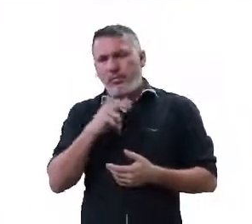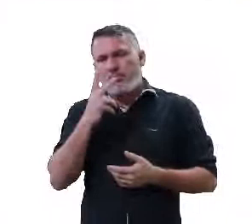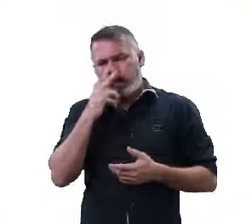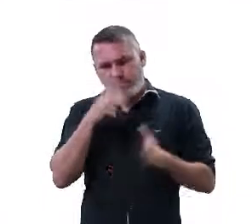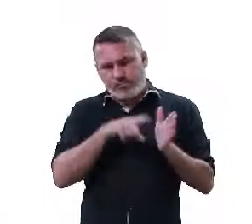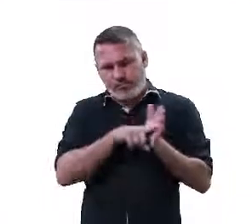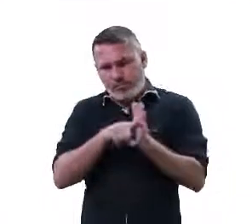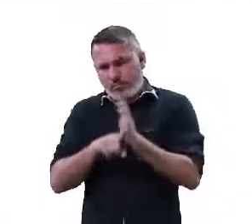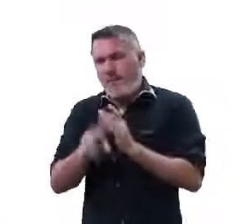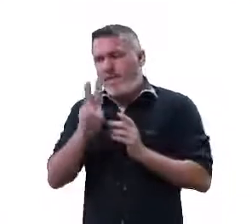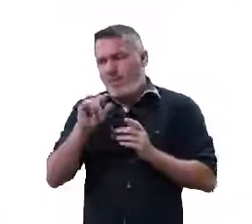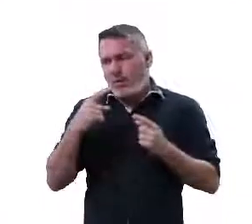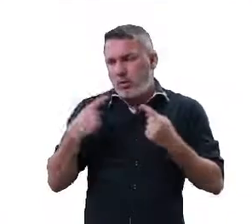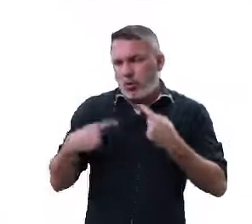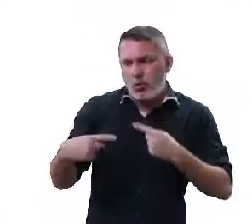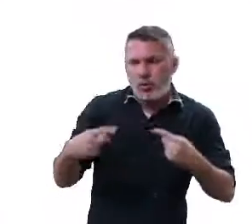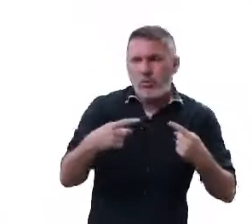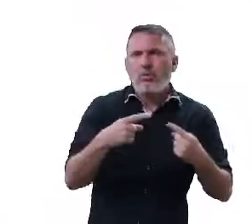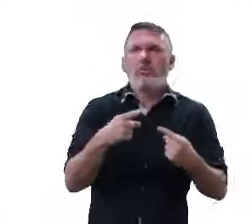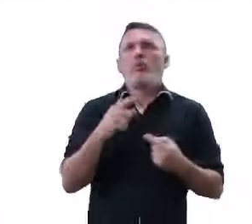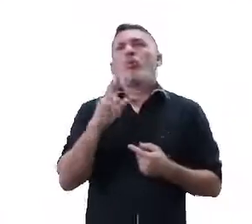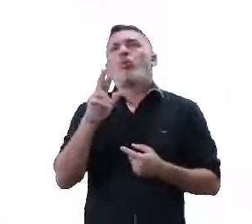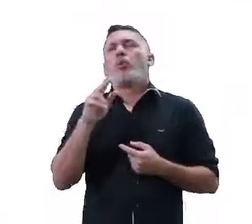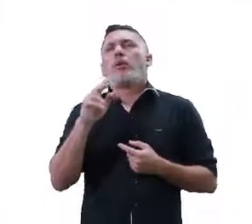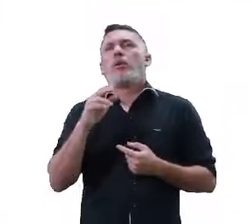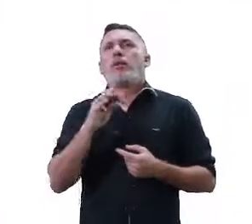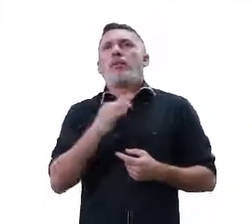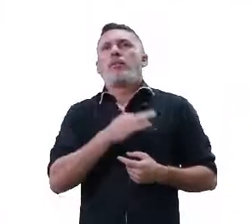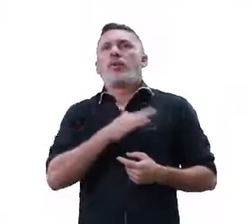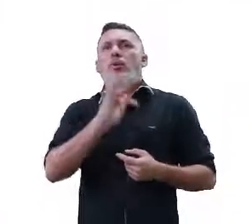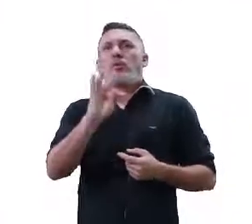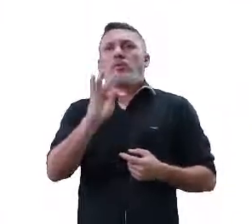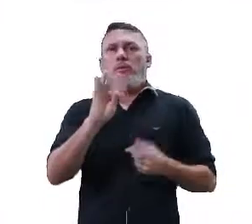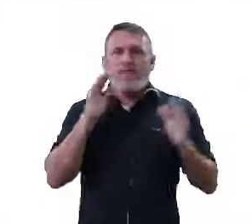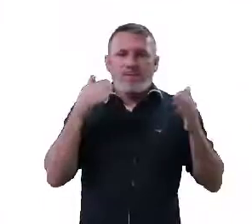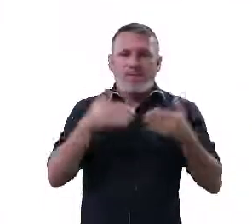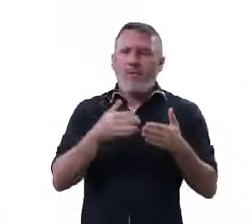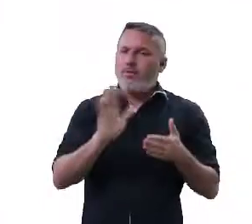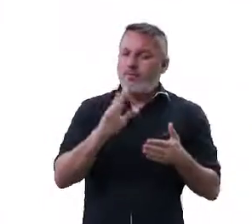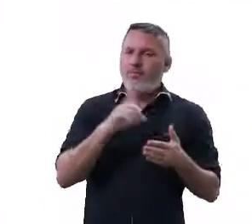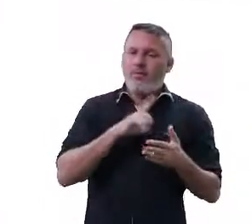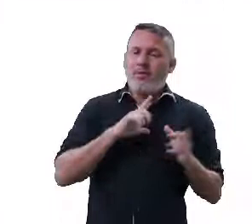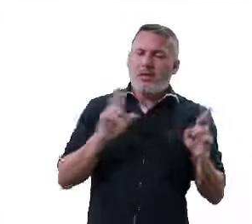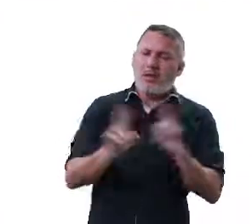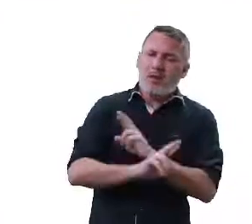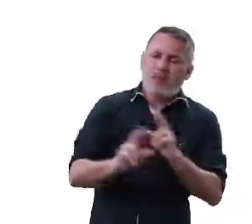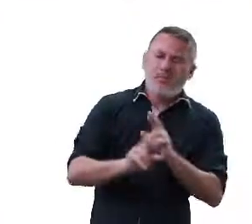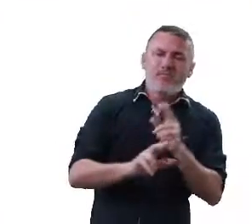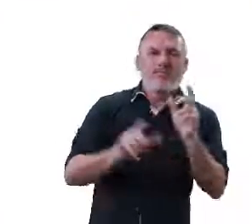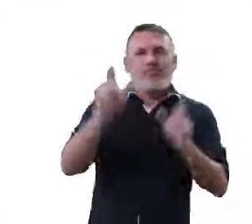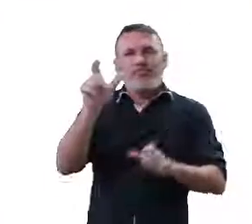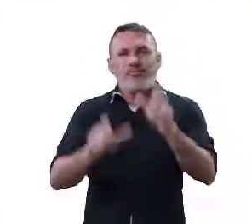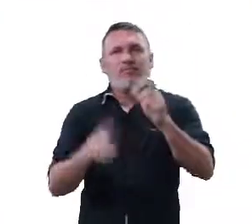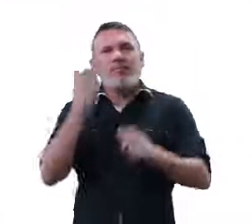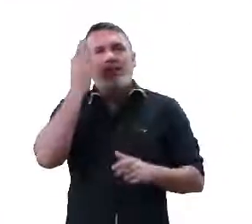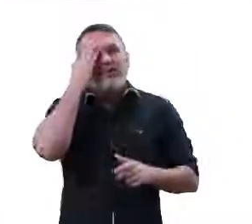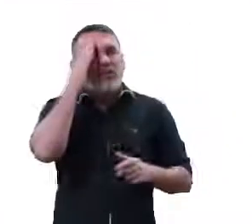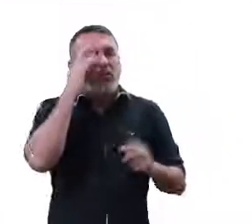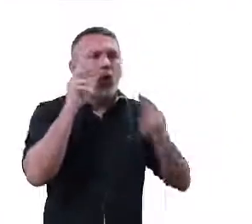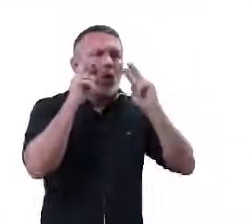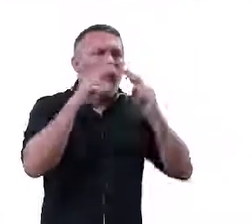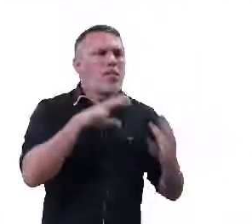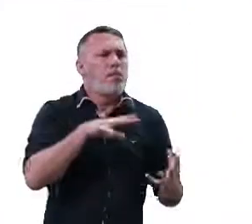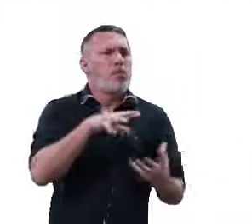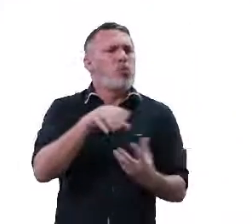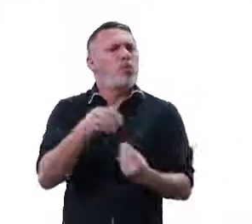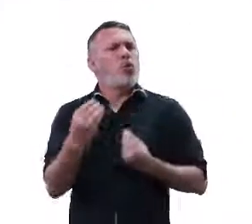passar necessariamente por uma discussão, não vou dizer teológica, mas uma compreensão dessa relação do indivíduo com o seu mundo, observar